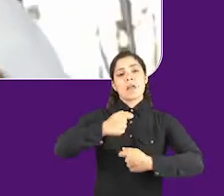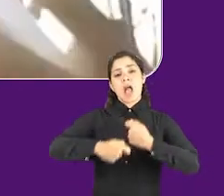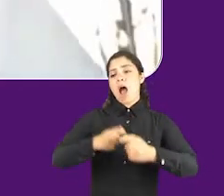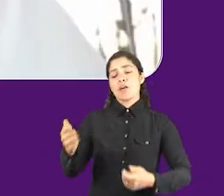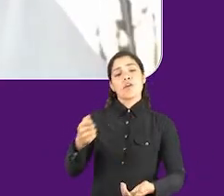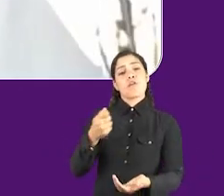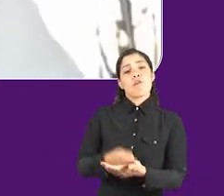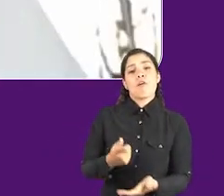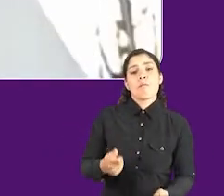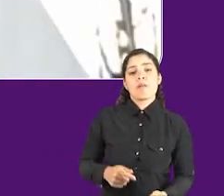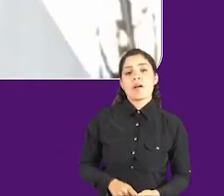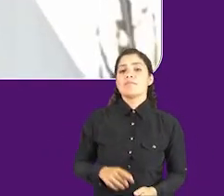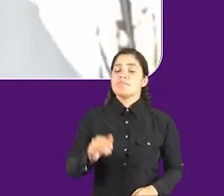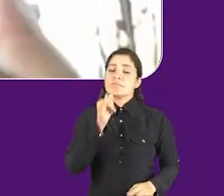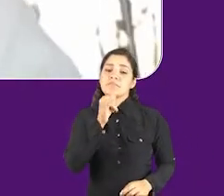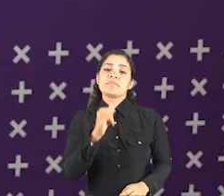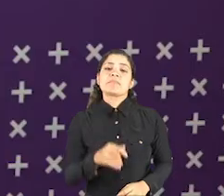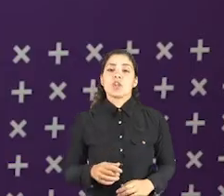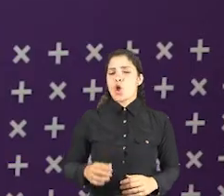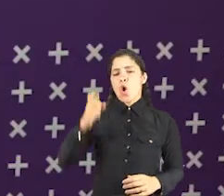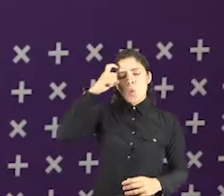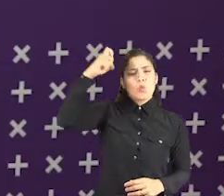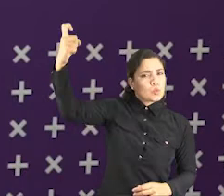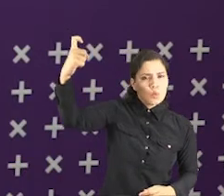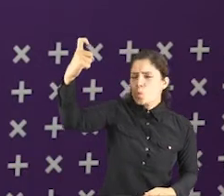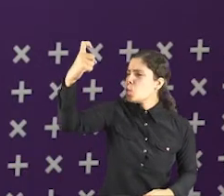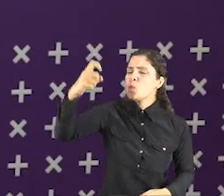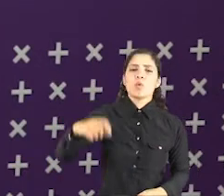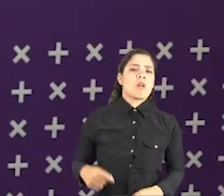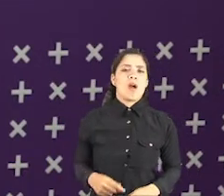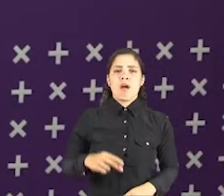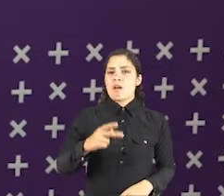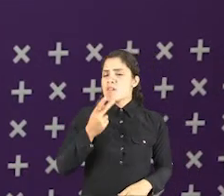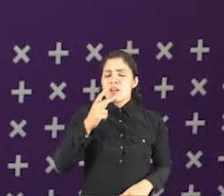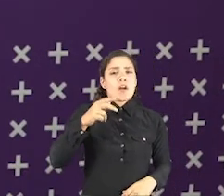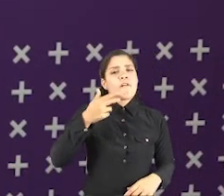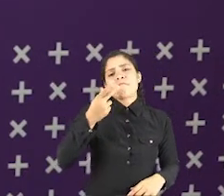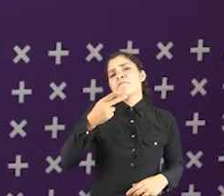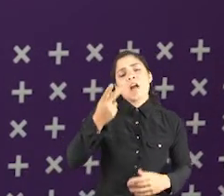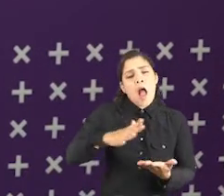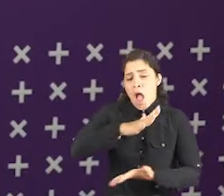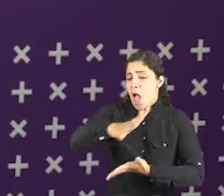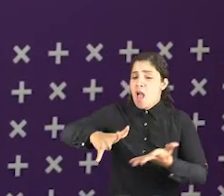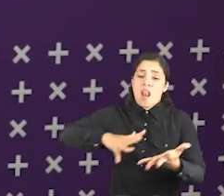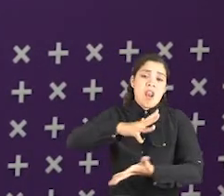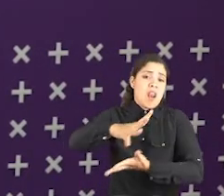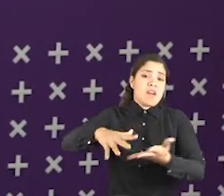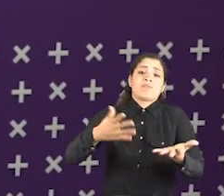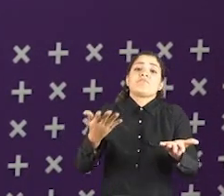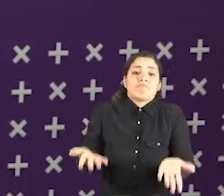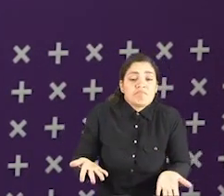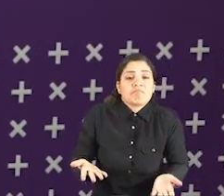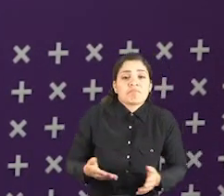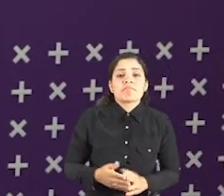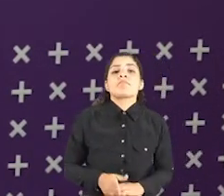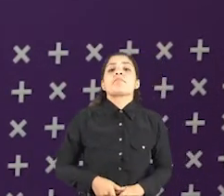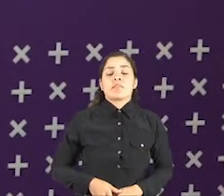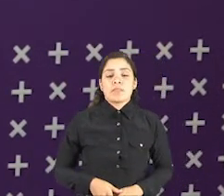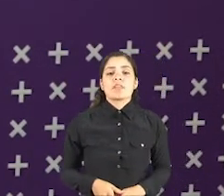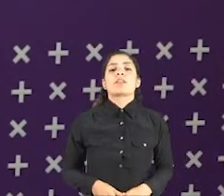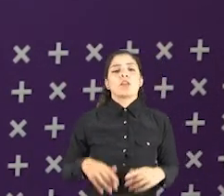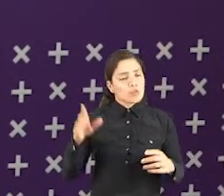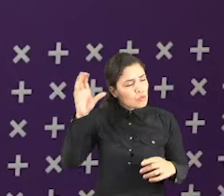de comunicação em itamuri tudo e não apareceu a Inovação outra tudo a governança